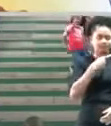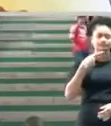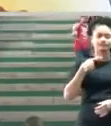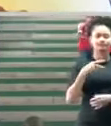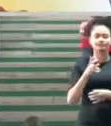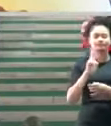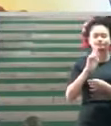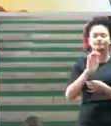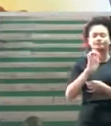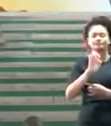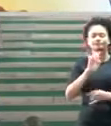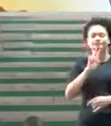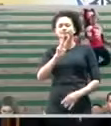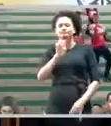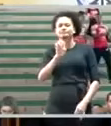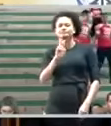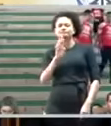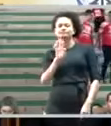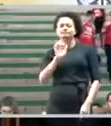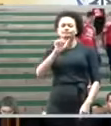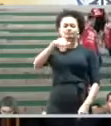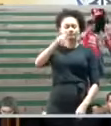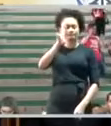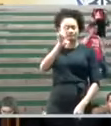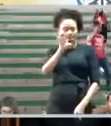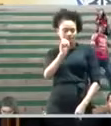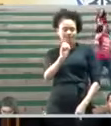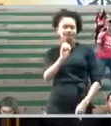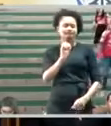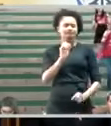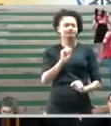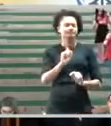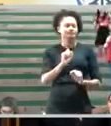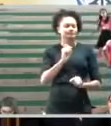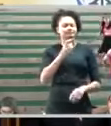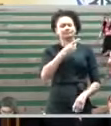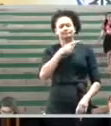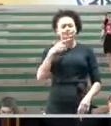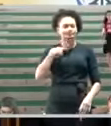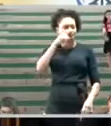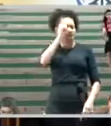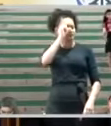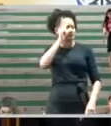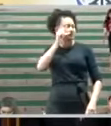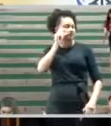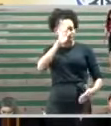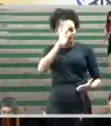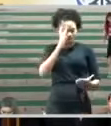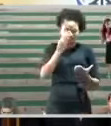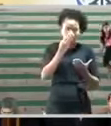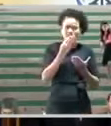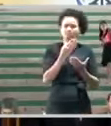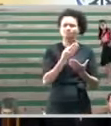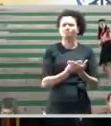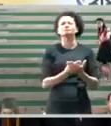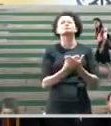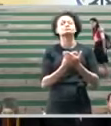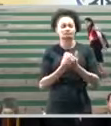Nunes pela credibilidade, a confiança a minha otorgada em um trabalho